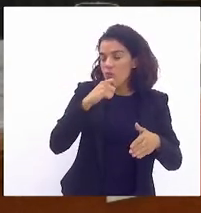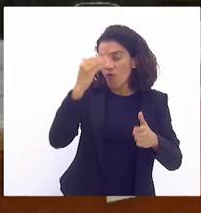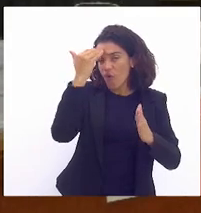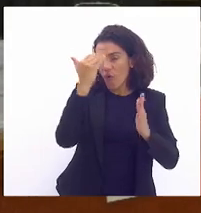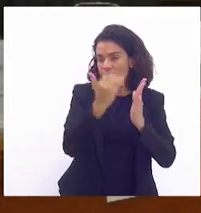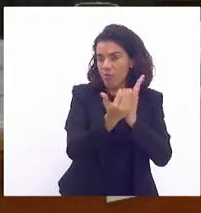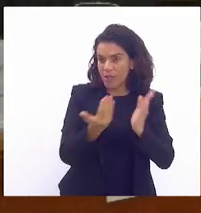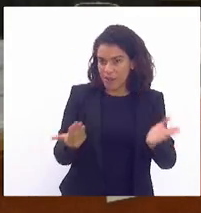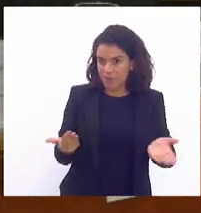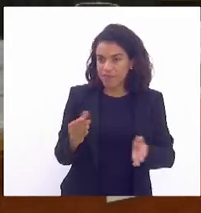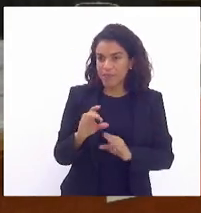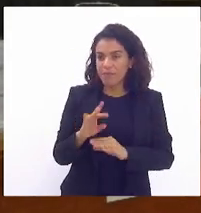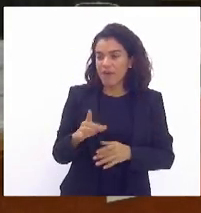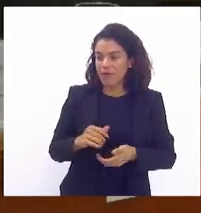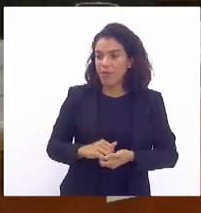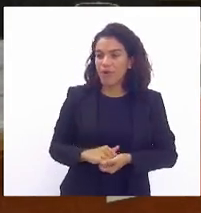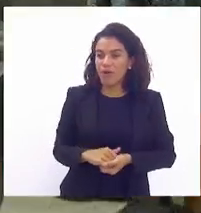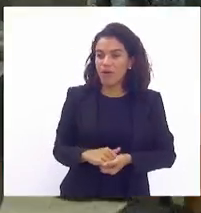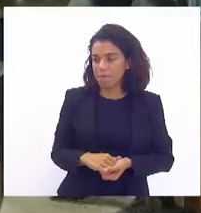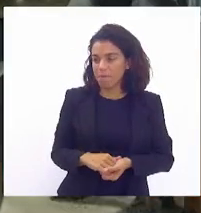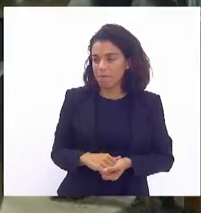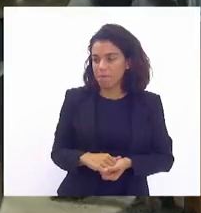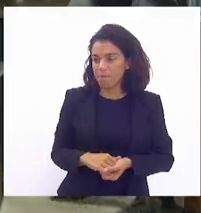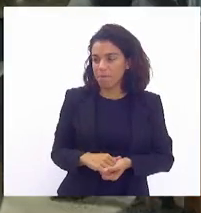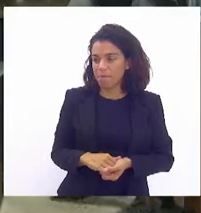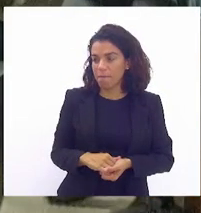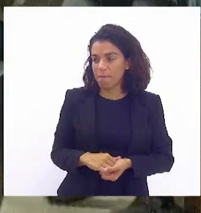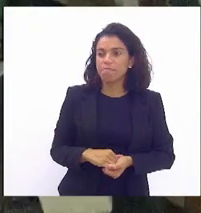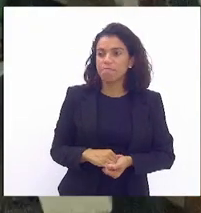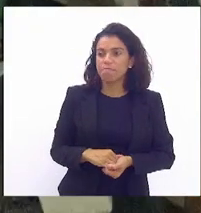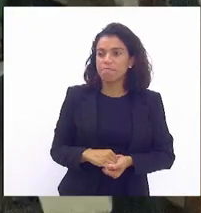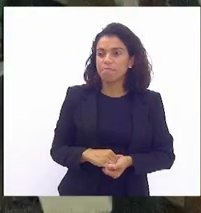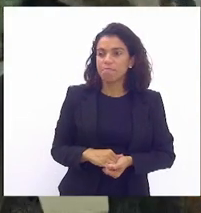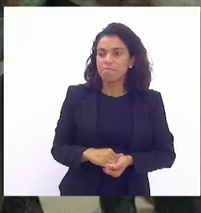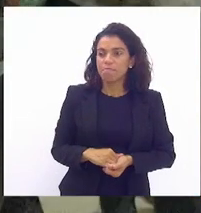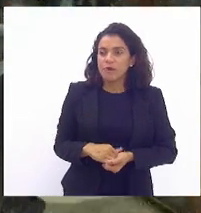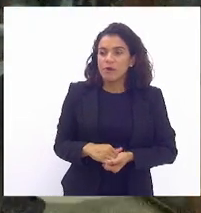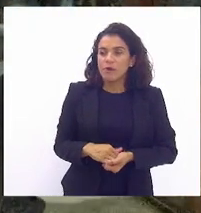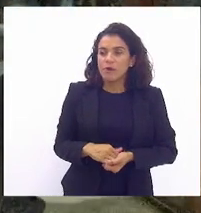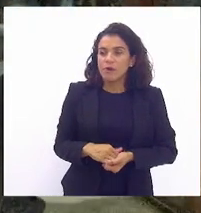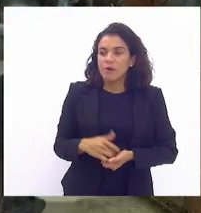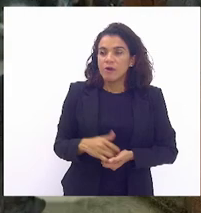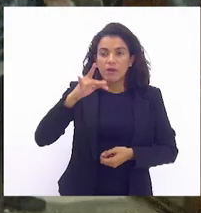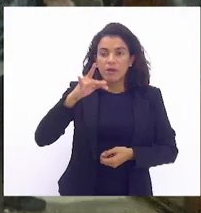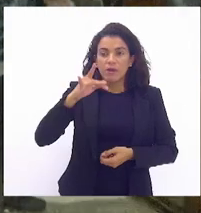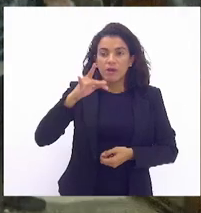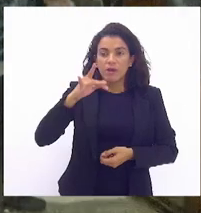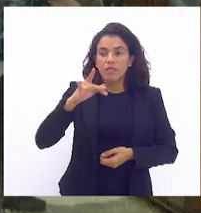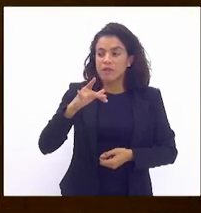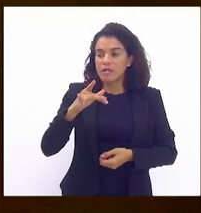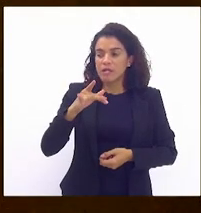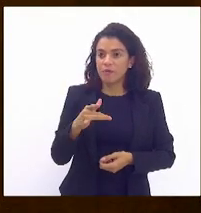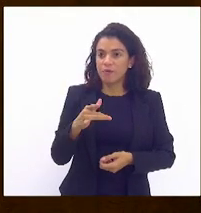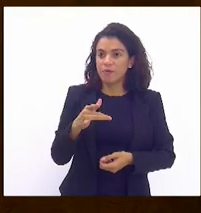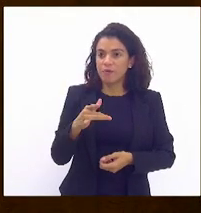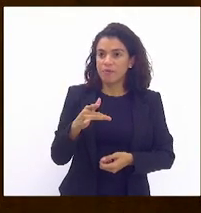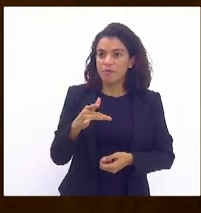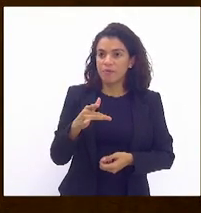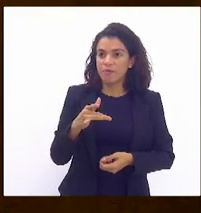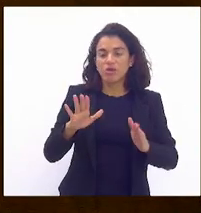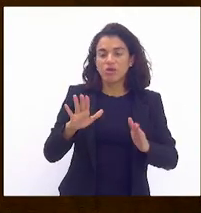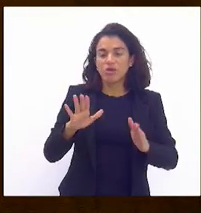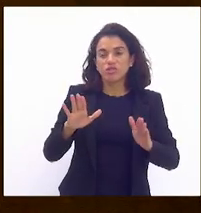cumpridas. Era só isso, foi bem breve mesmo. Obrigado, Lígia. Pessoal, nós estamos partindo